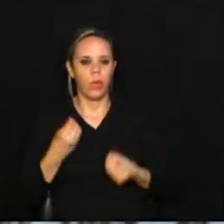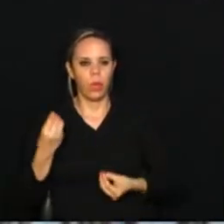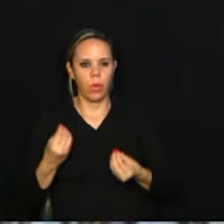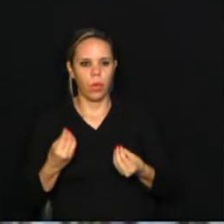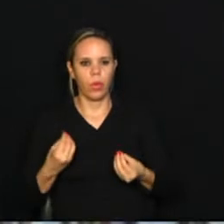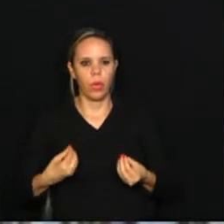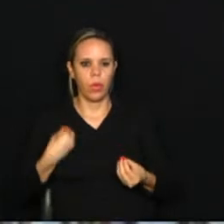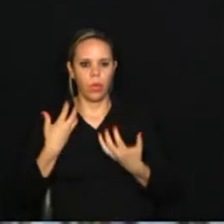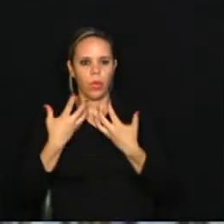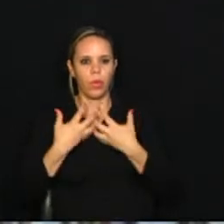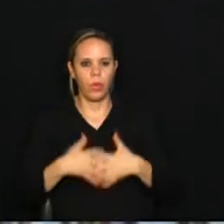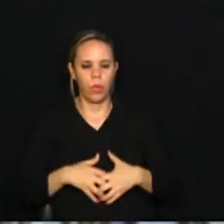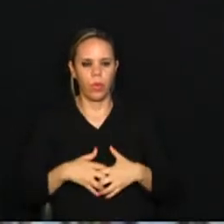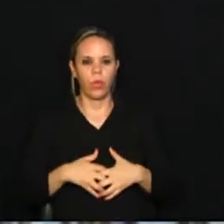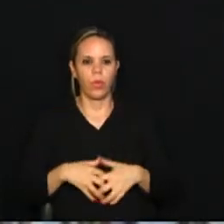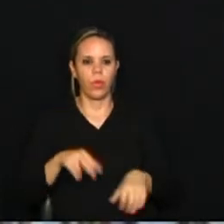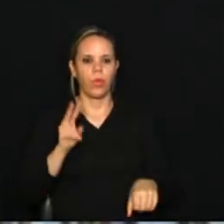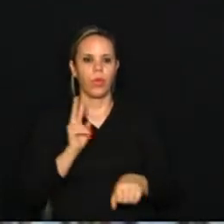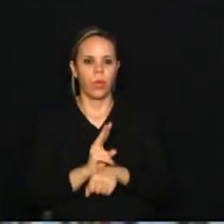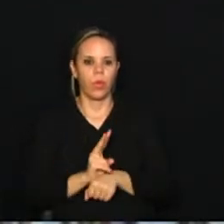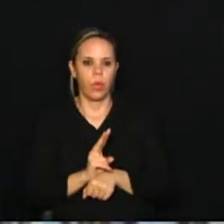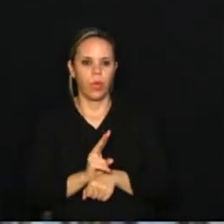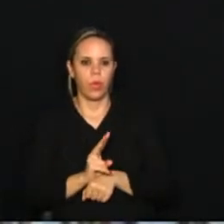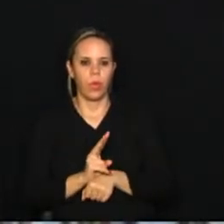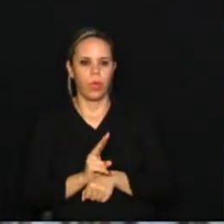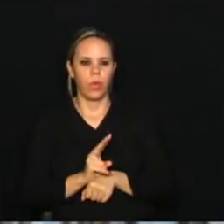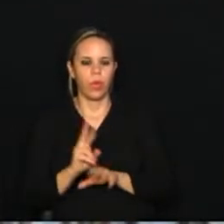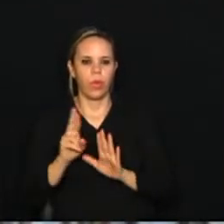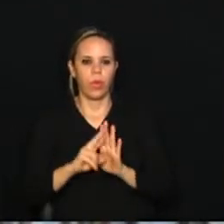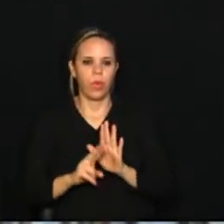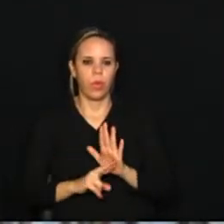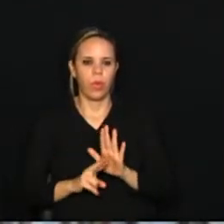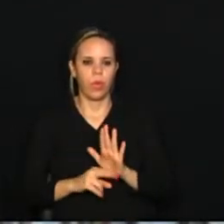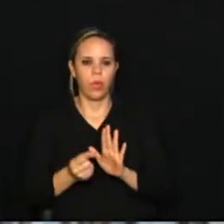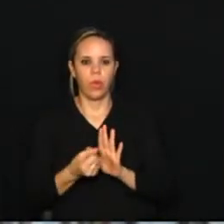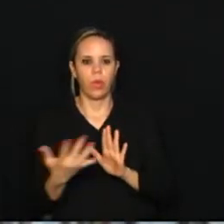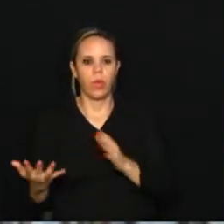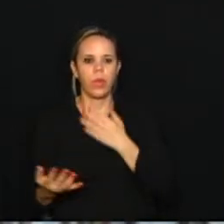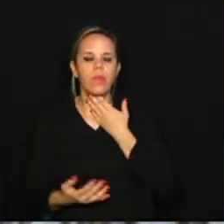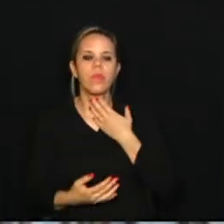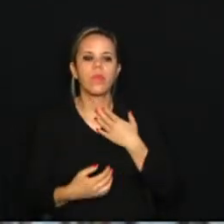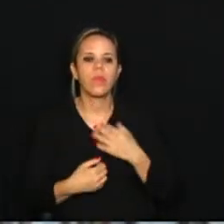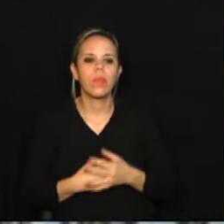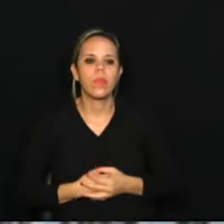estavam funcionando, os cuidados, as precauções, etc.